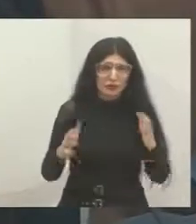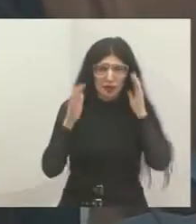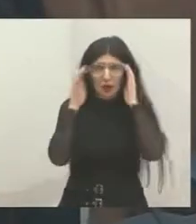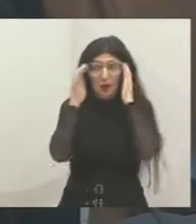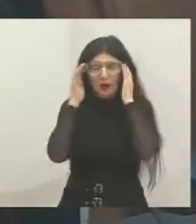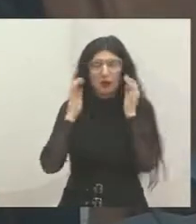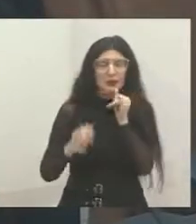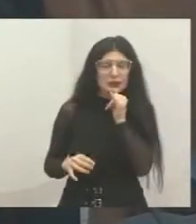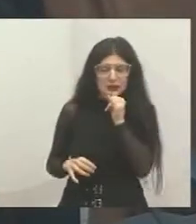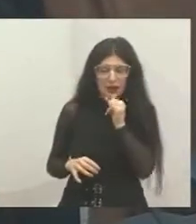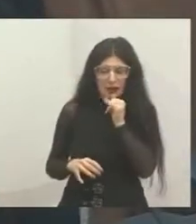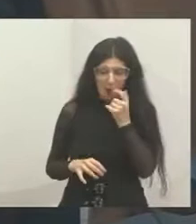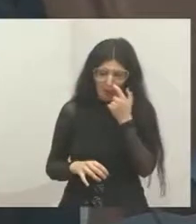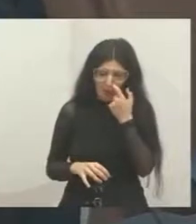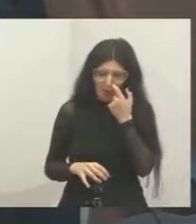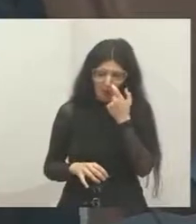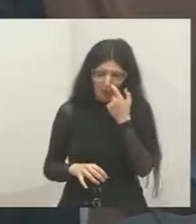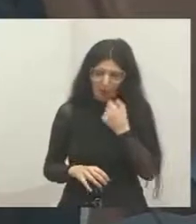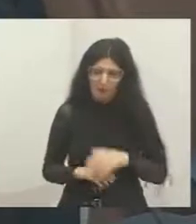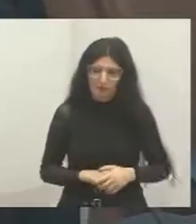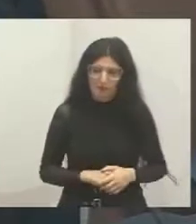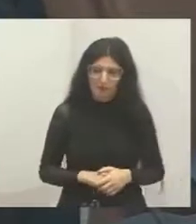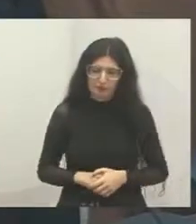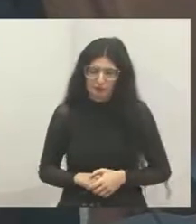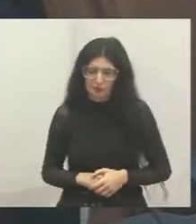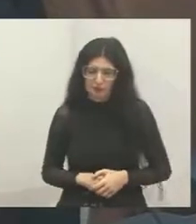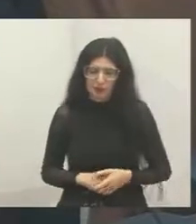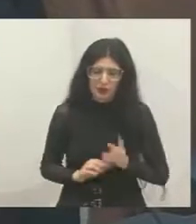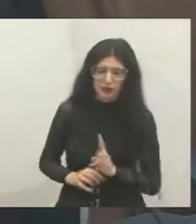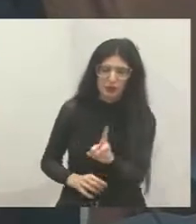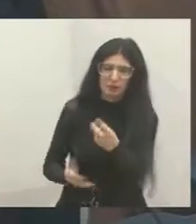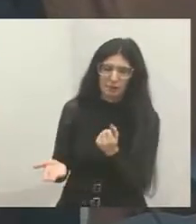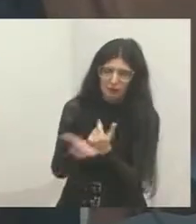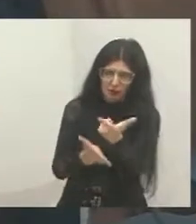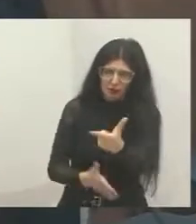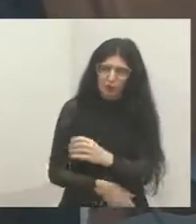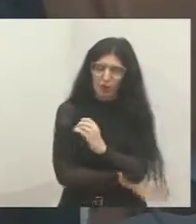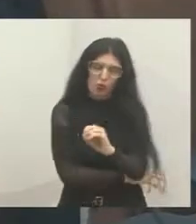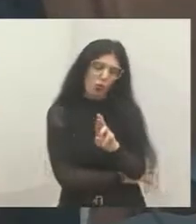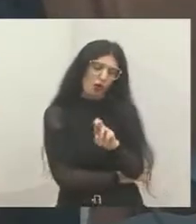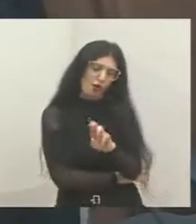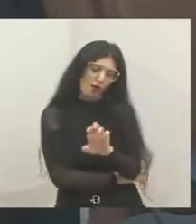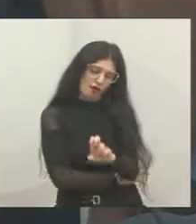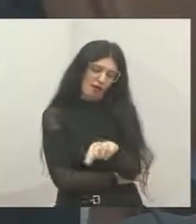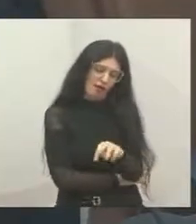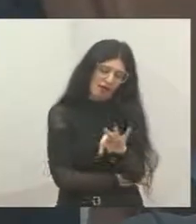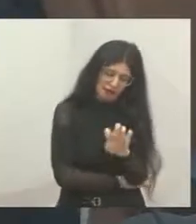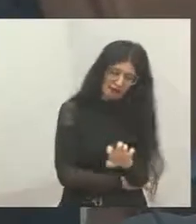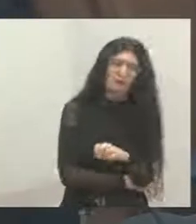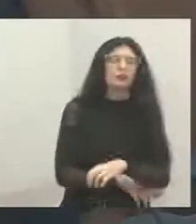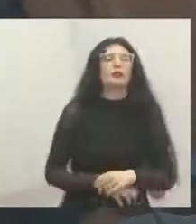da coisa corrente. E aqui quando você, então, está sobrando